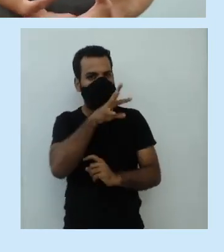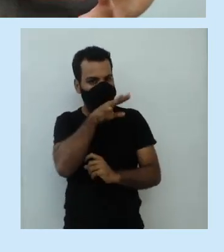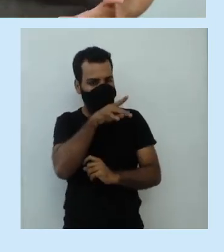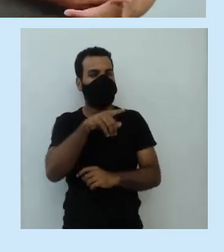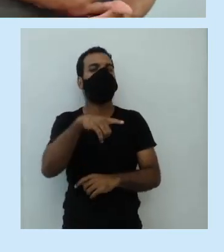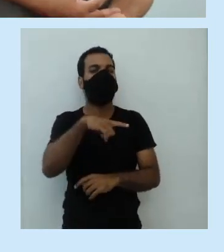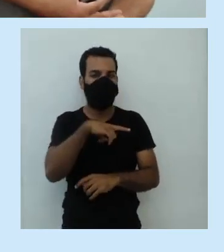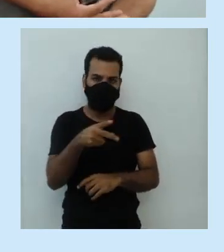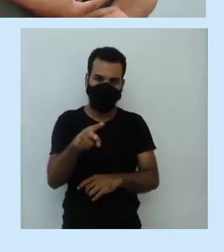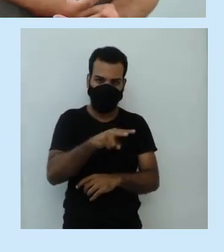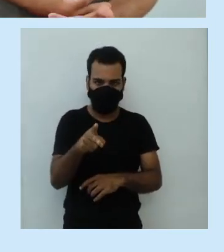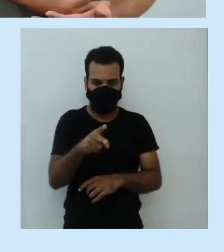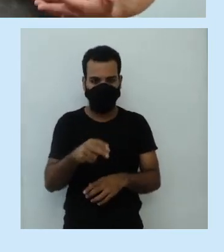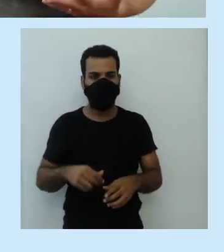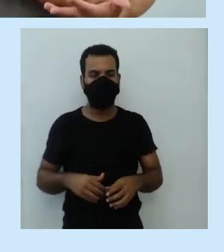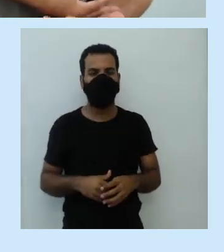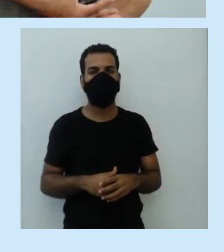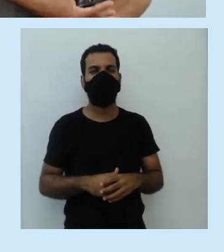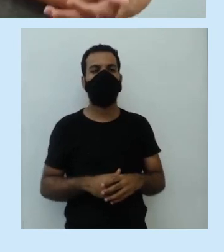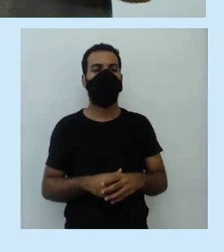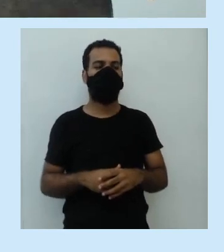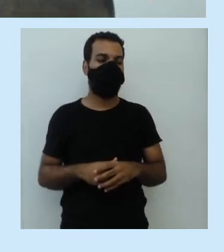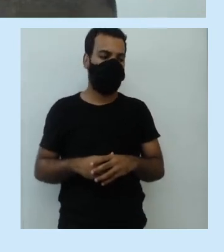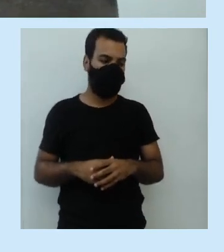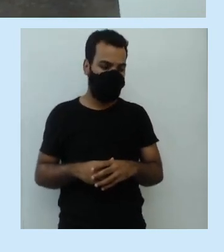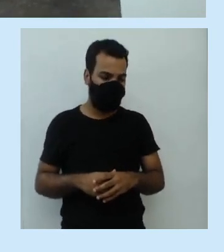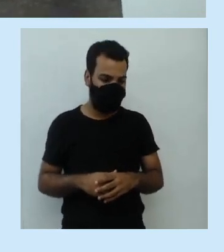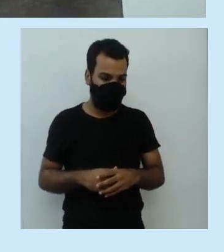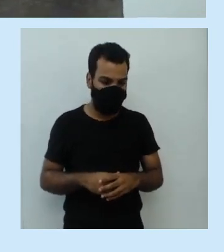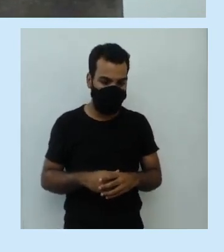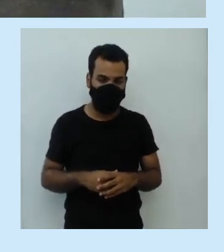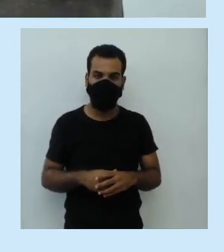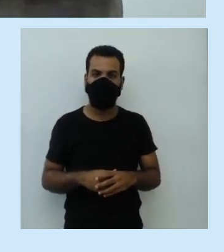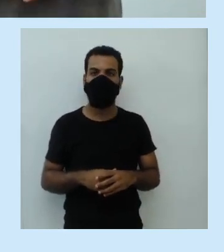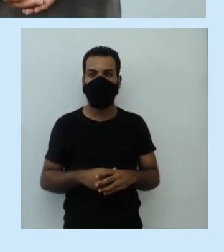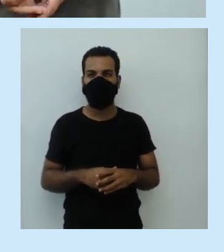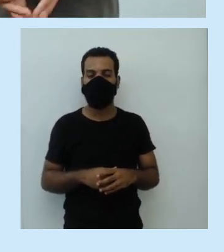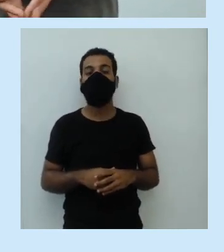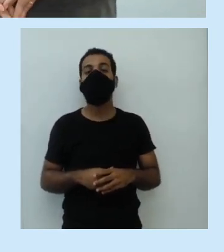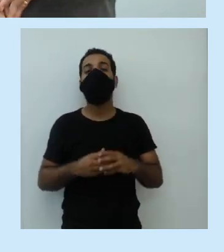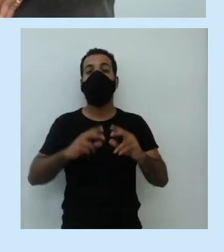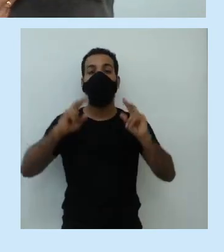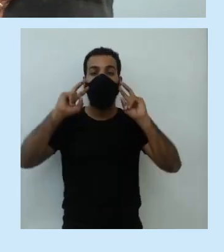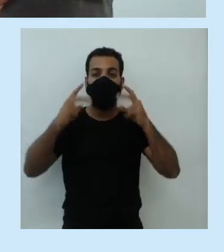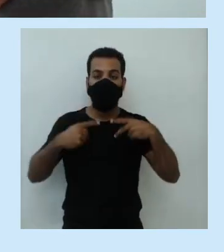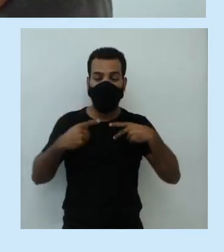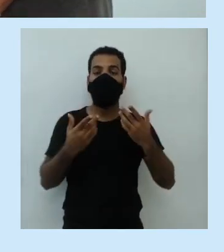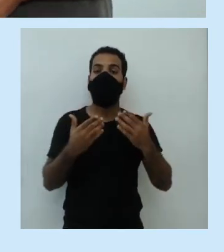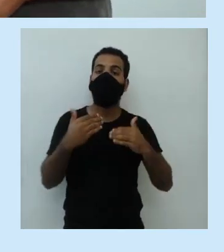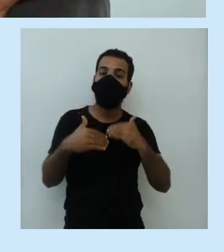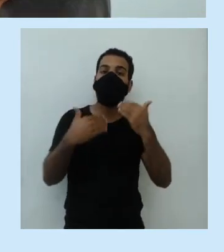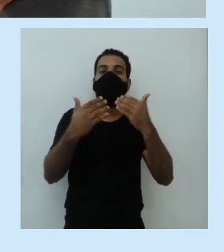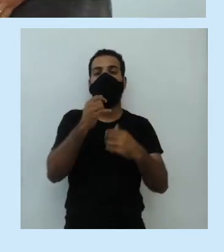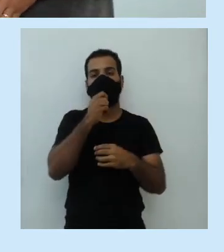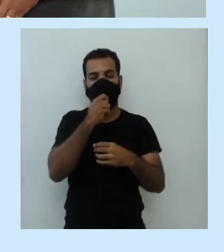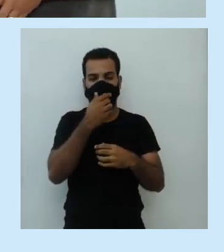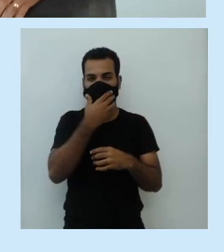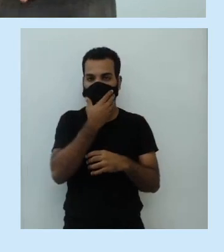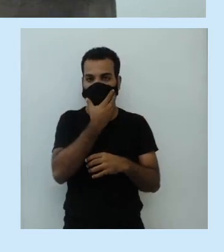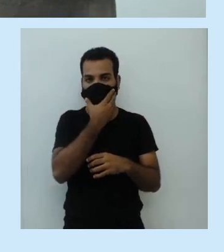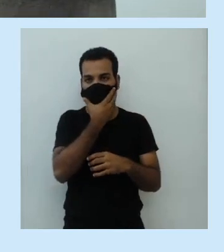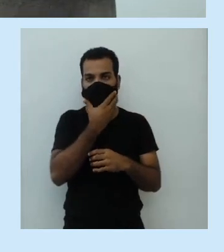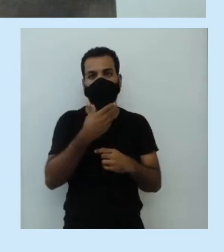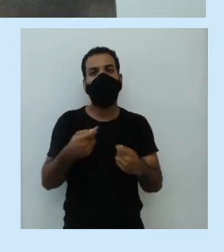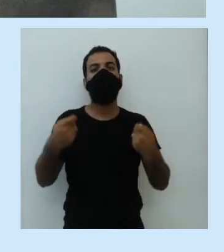negativamente o caráter de uma criança, que é nessa fase que o ser humano está em construção do caráter. Então a